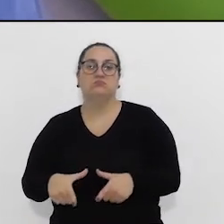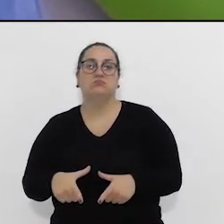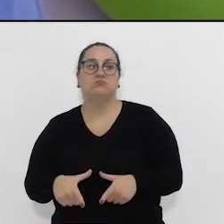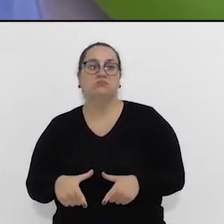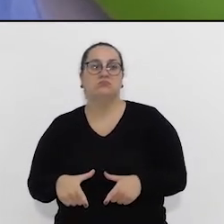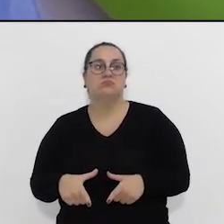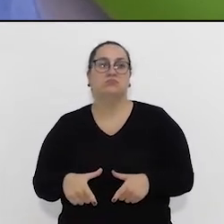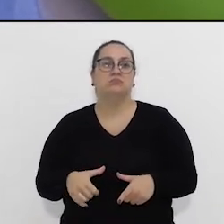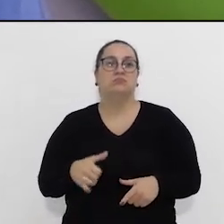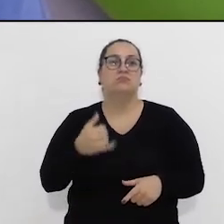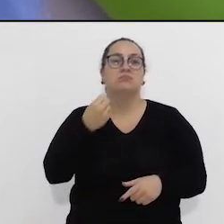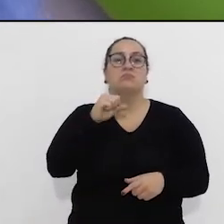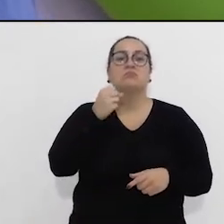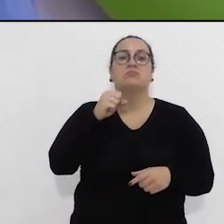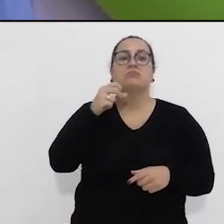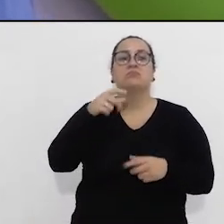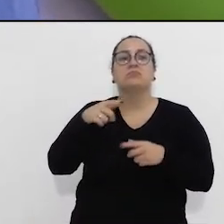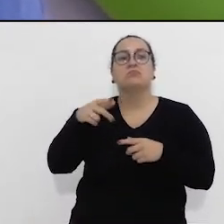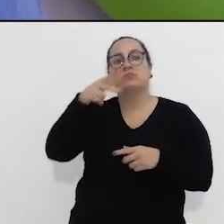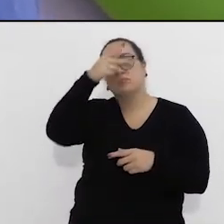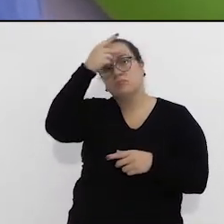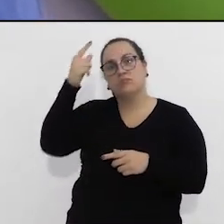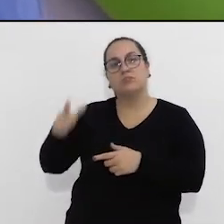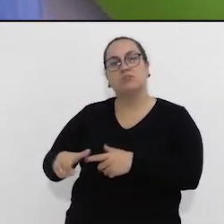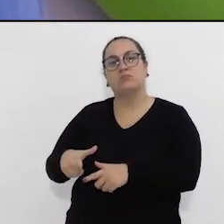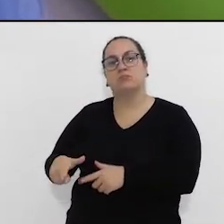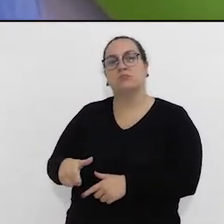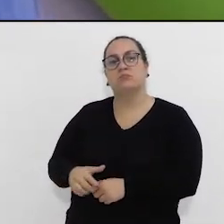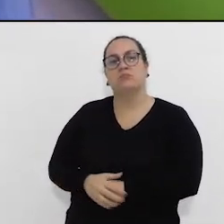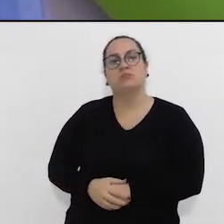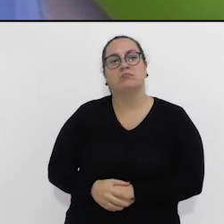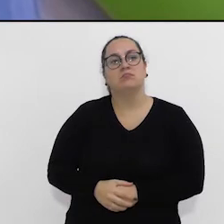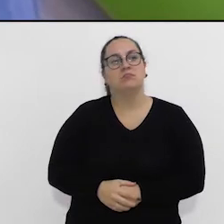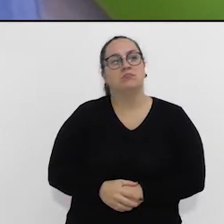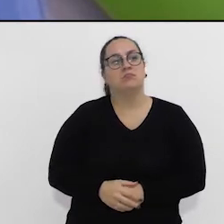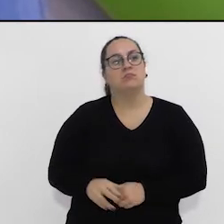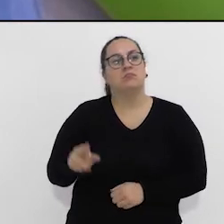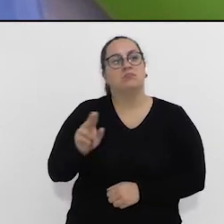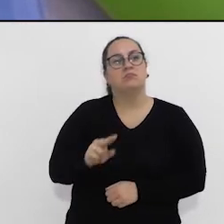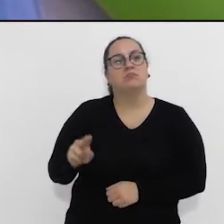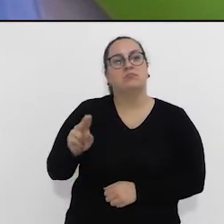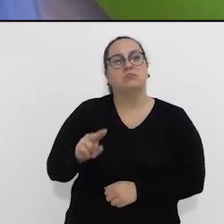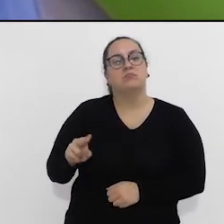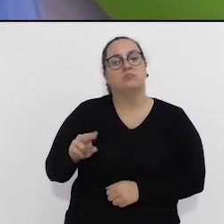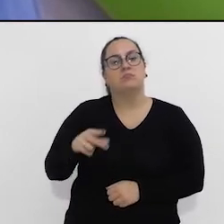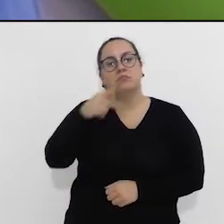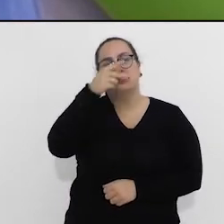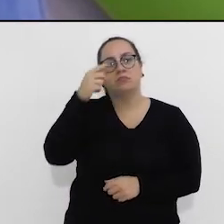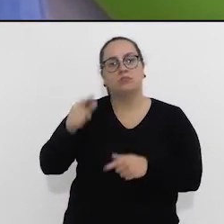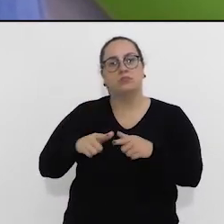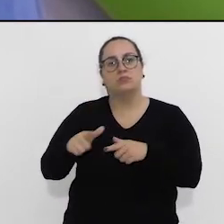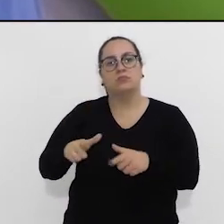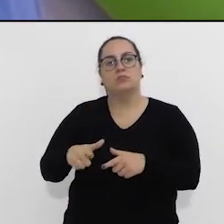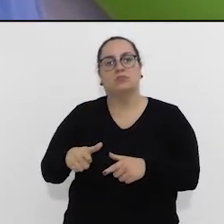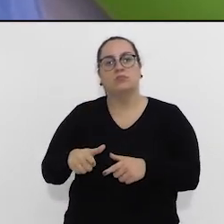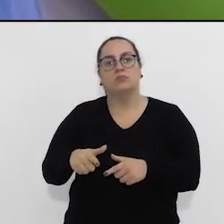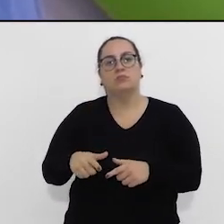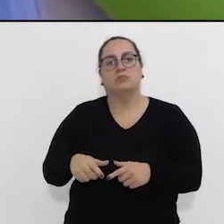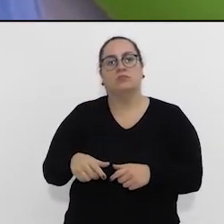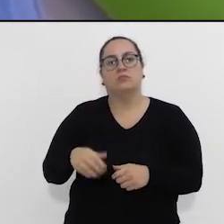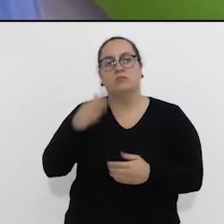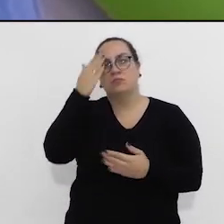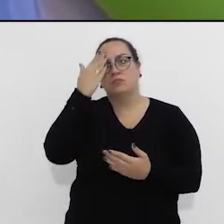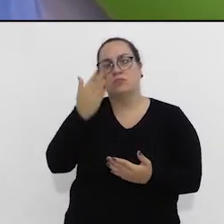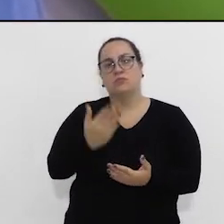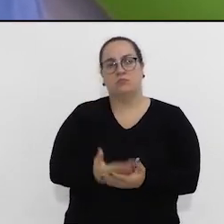e não seja funcionários Vamos tentar fazer o possível usar os funcionários até nos cargos de confiança porque aí